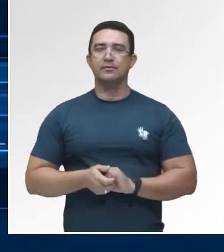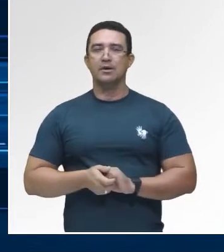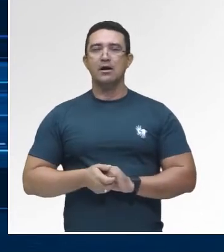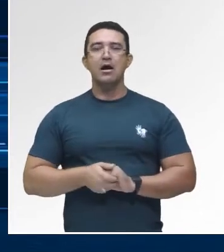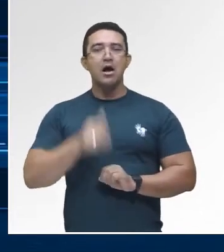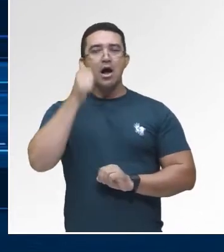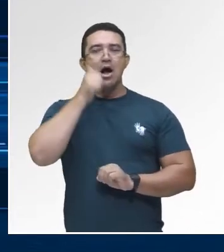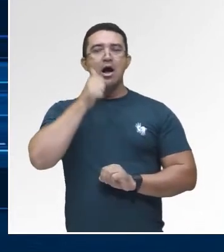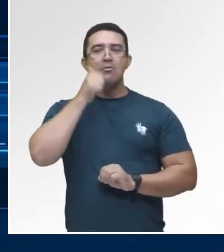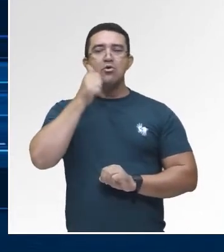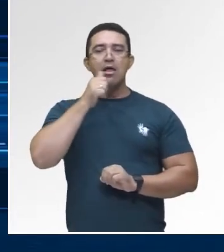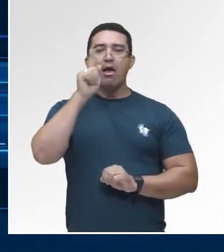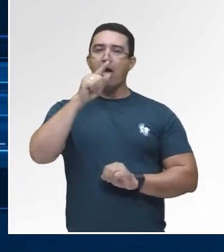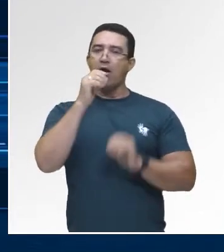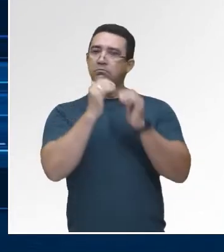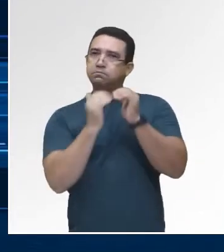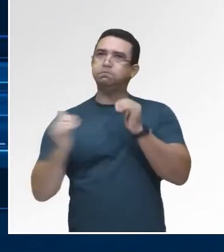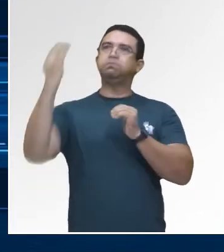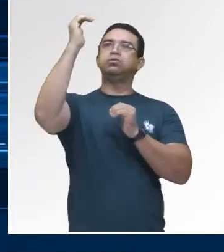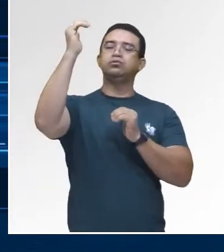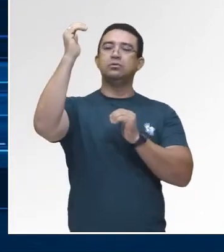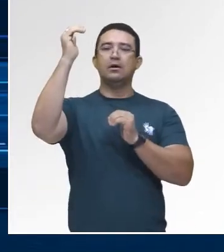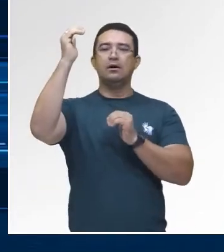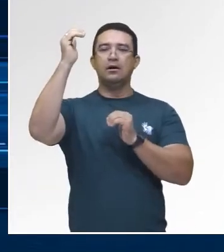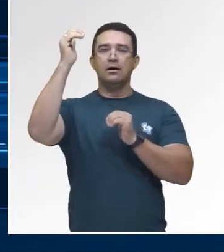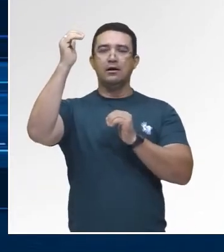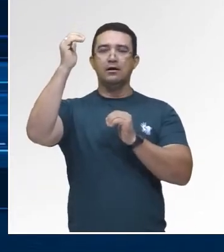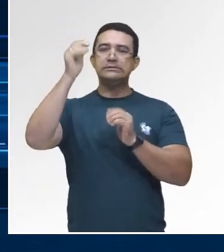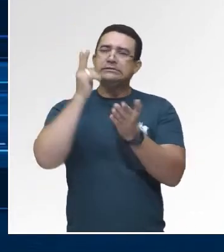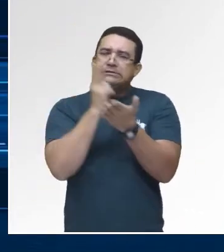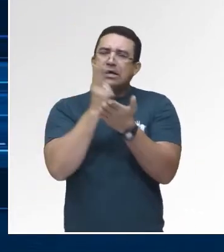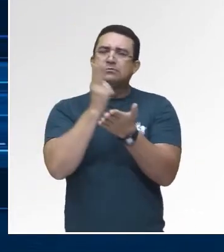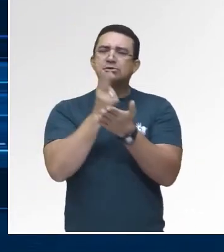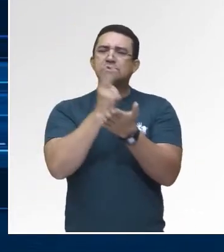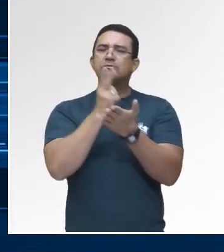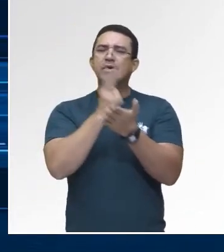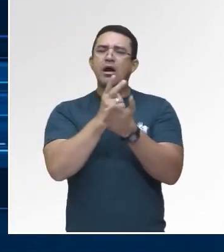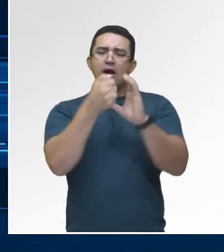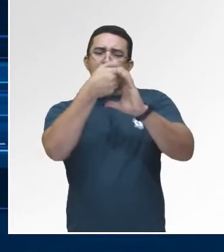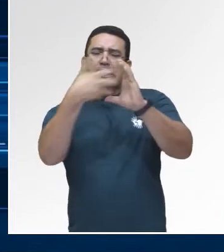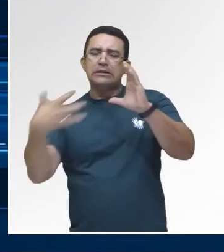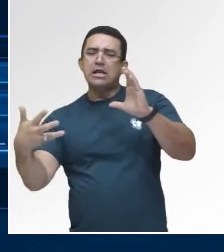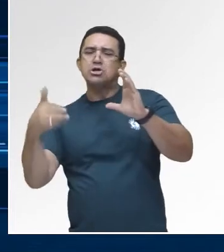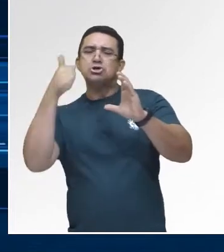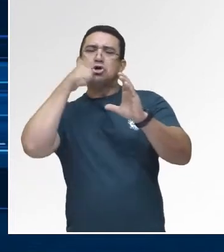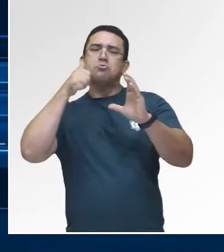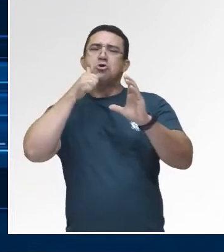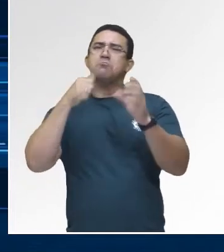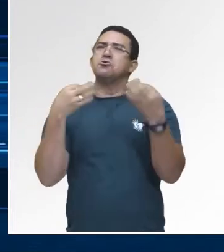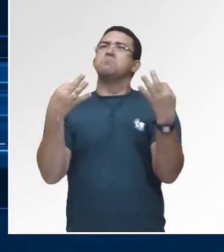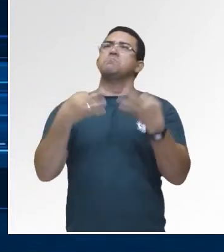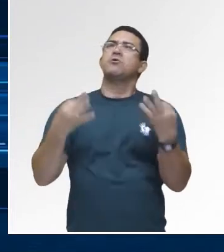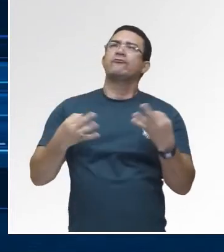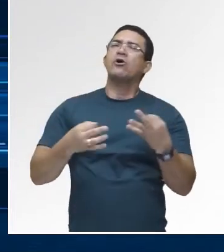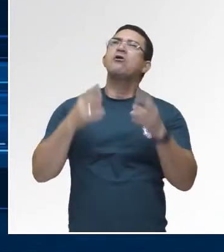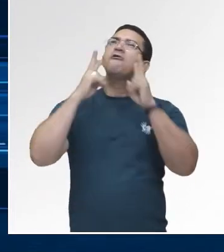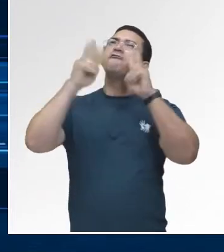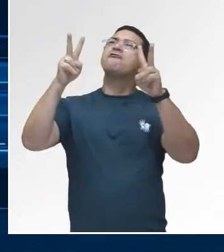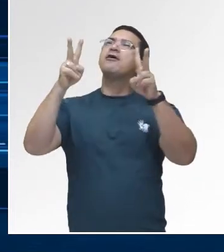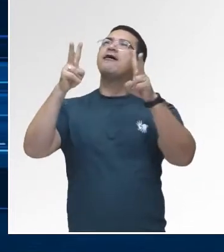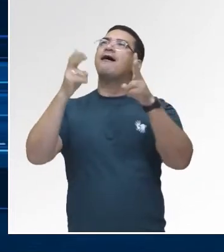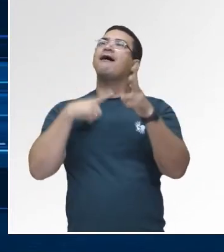ela vai ser exaltada ali, eles vão exaltar a característica das mulheres, vai ter essa situação